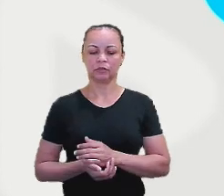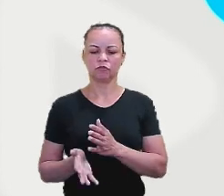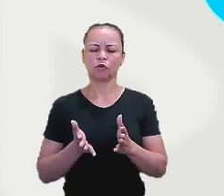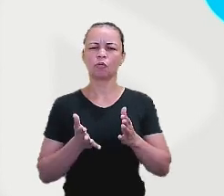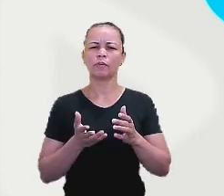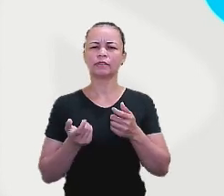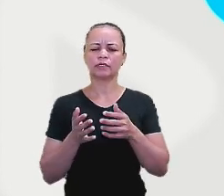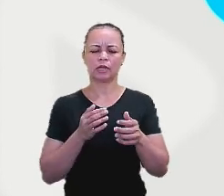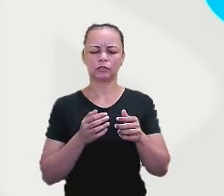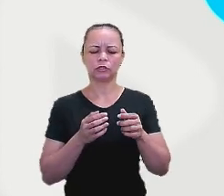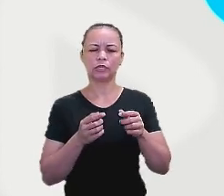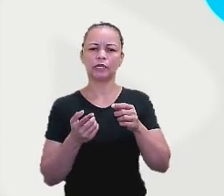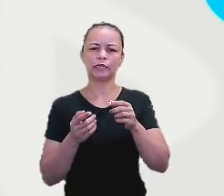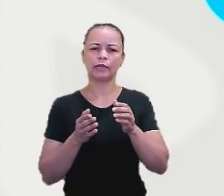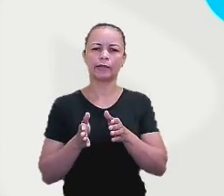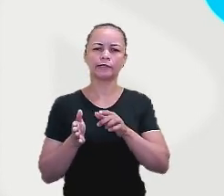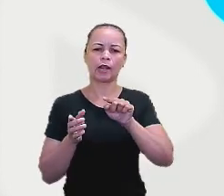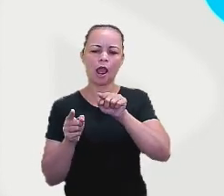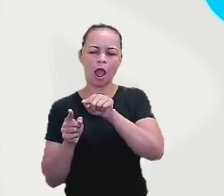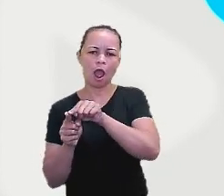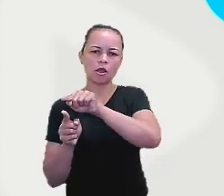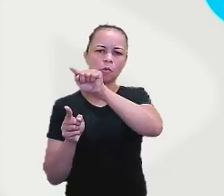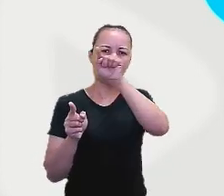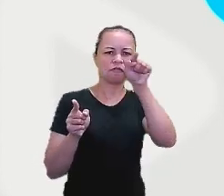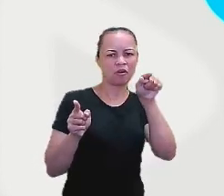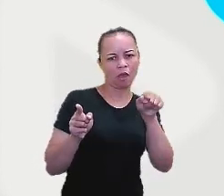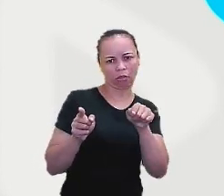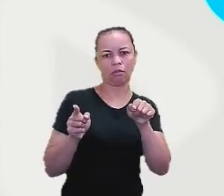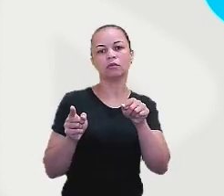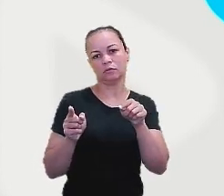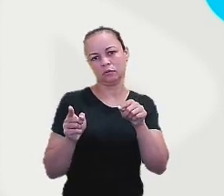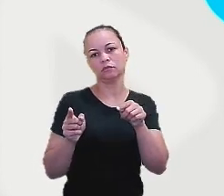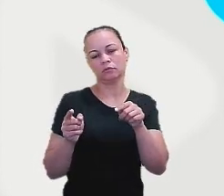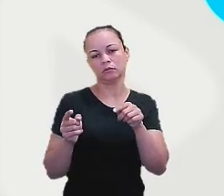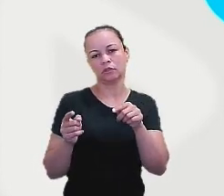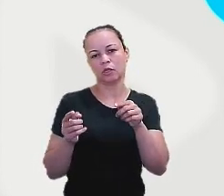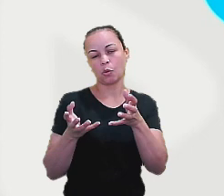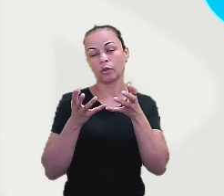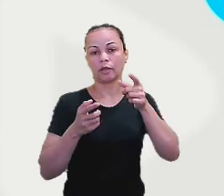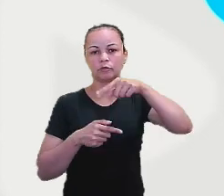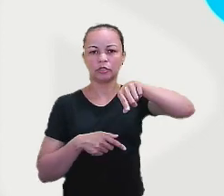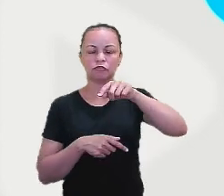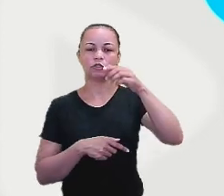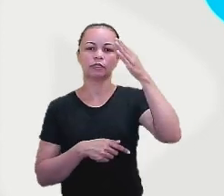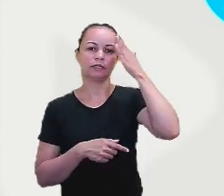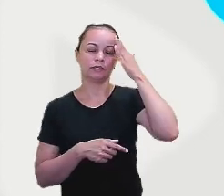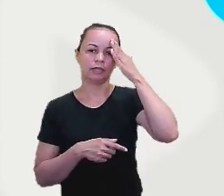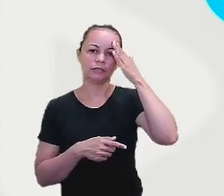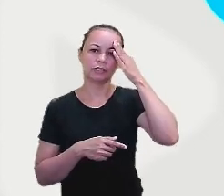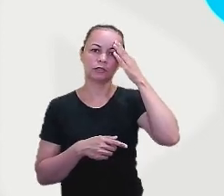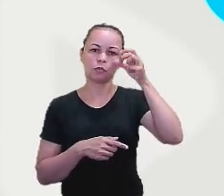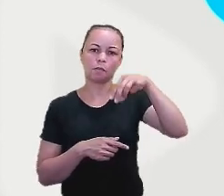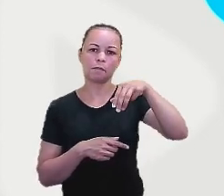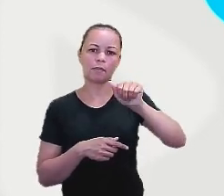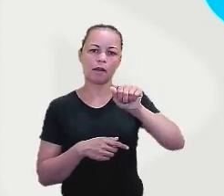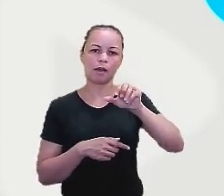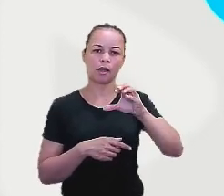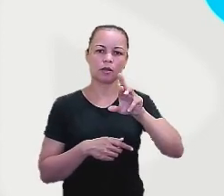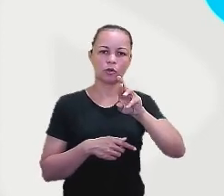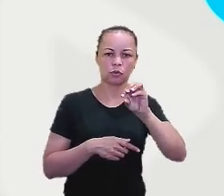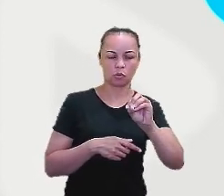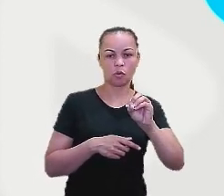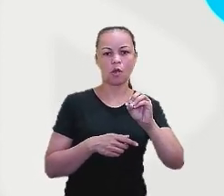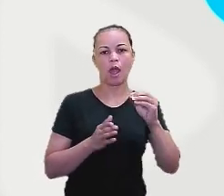começar de trás para frente, tá? Ou, melhor, eu quero que você entenda do macro para o micro. Então, a gente vai ter esse olhar para